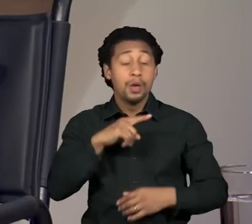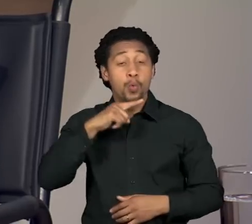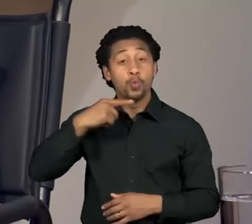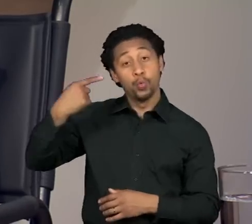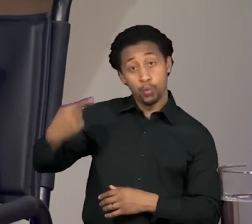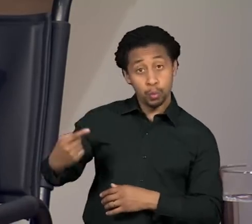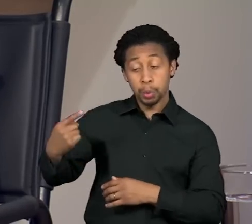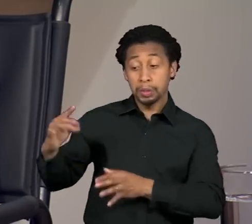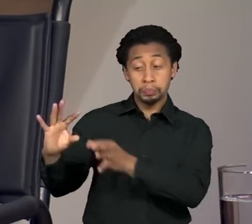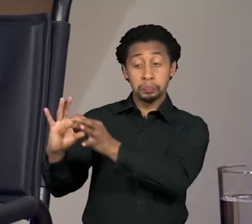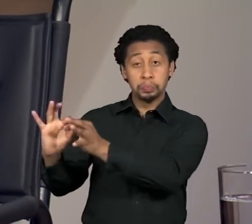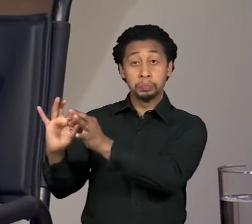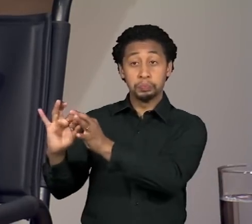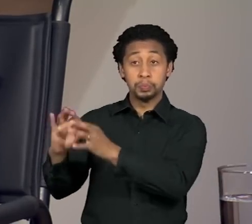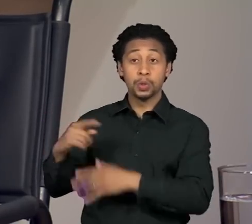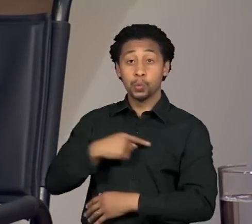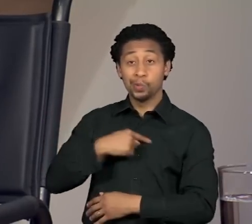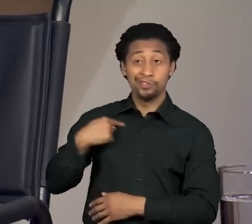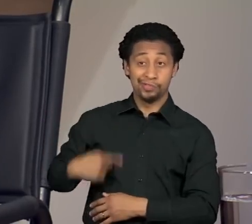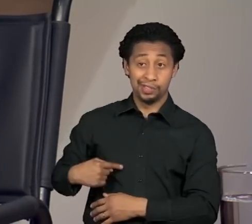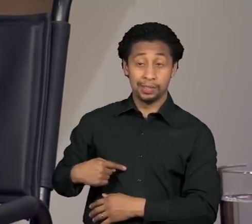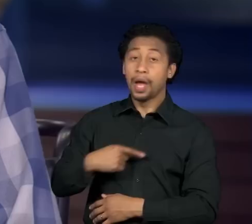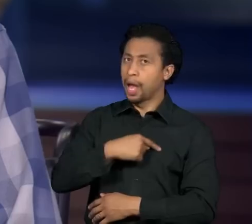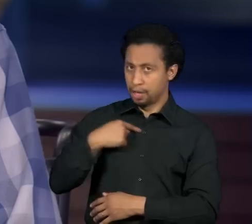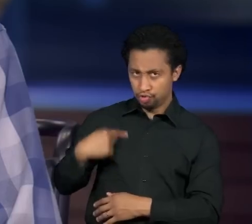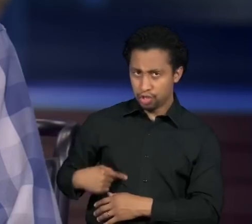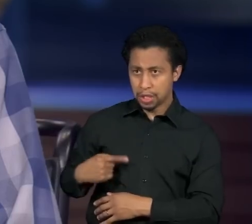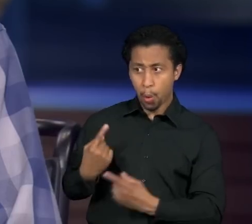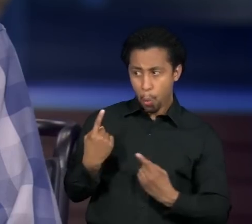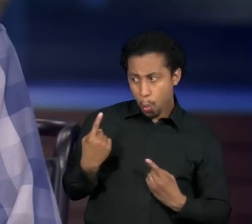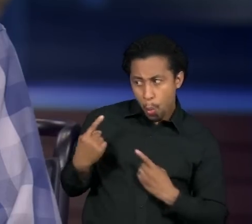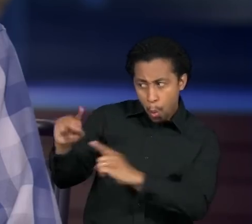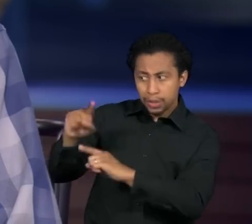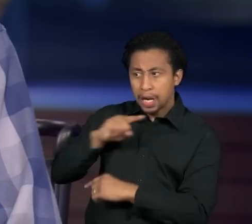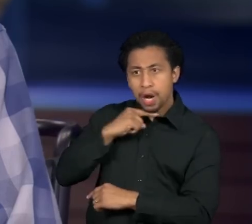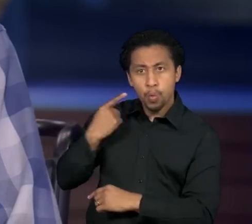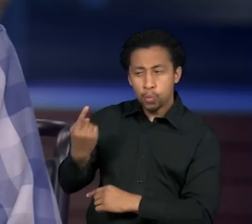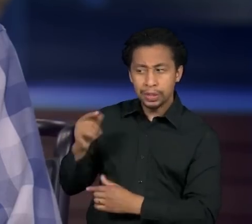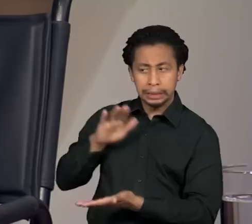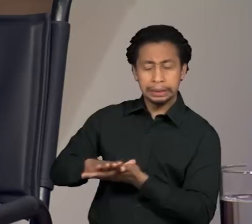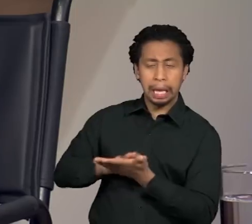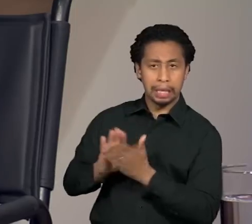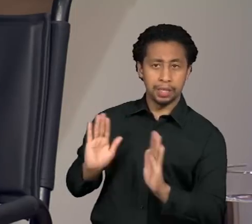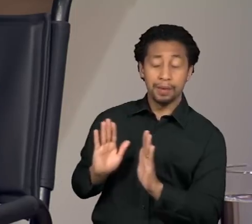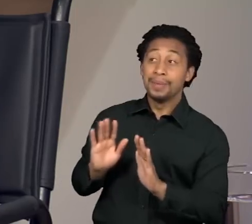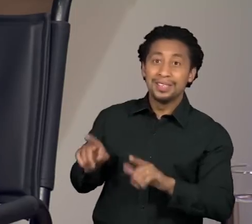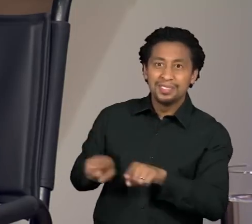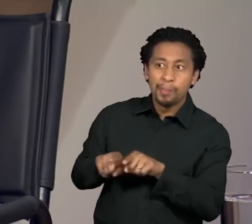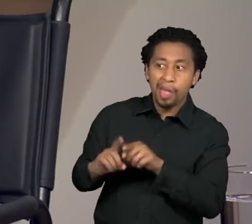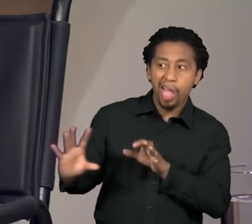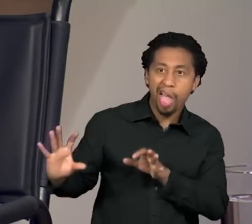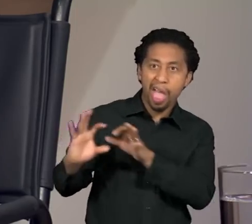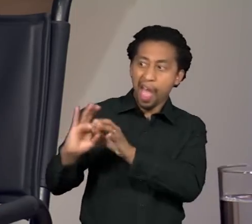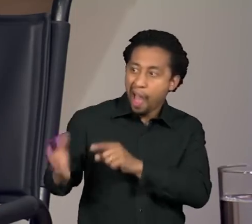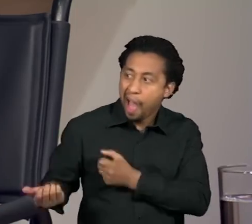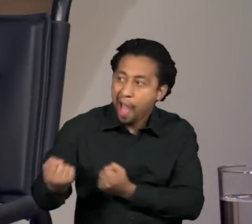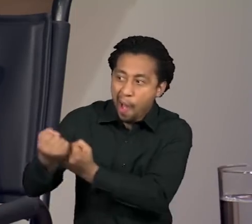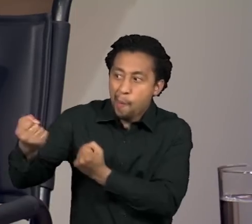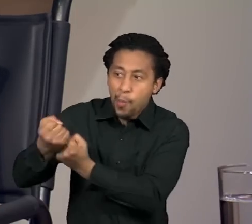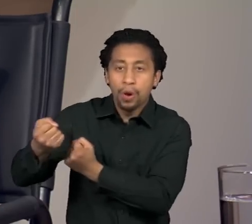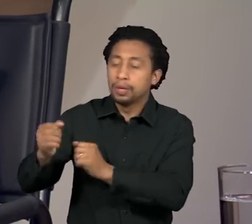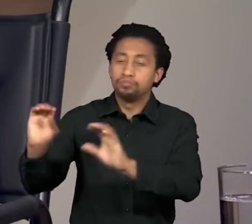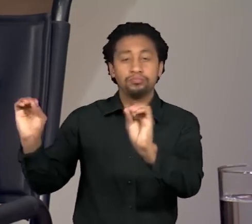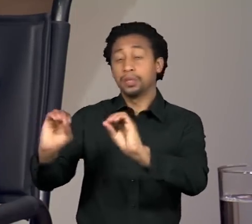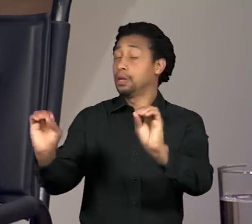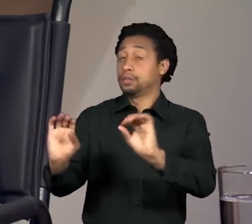a China, que não se manifesta contra a Rússia, mas não se sente confortável com esse tipo de dinâmica que está acontecendo.